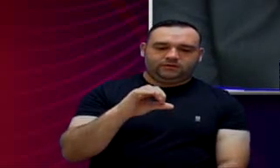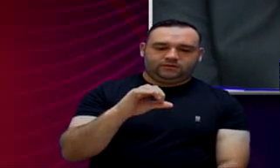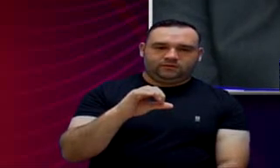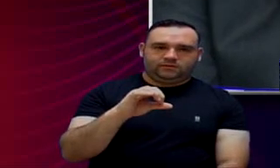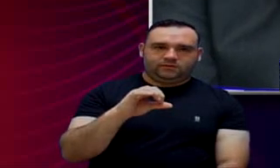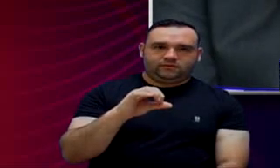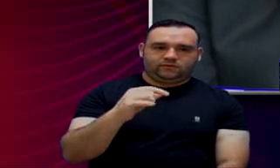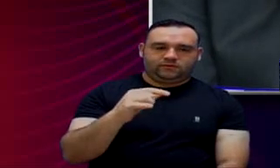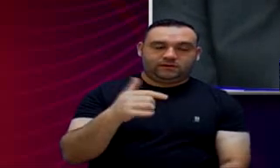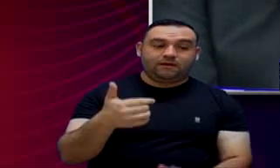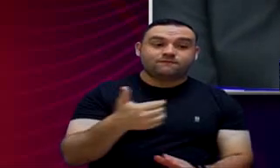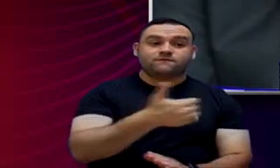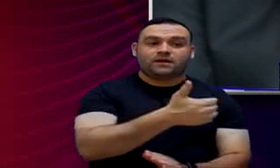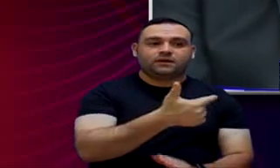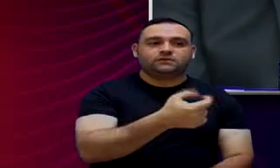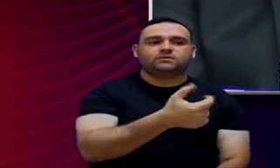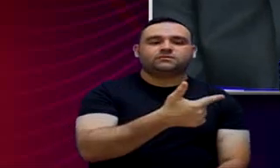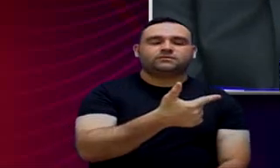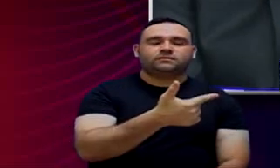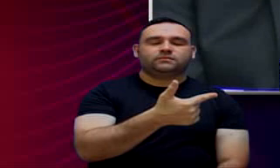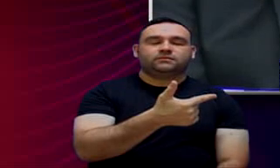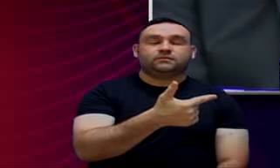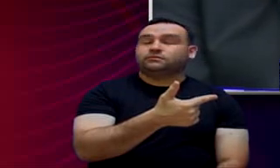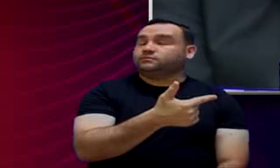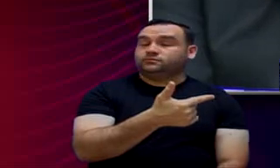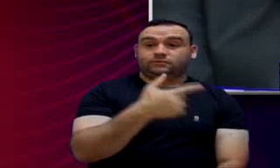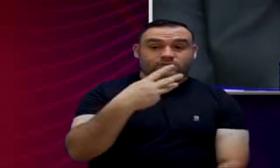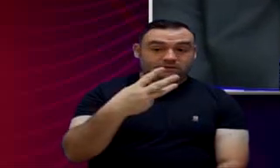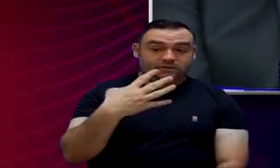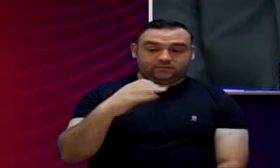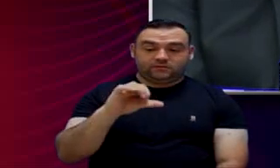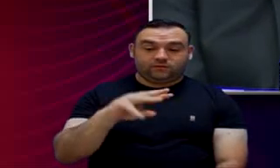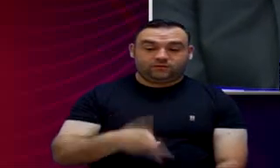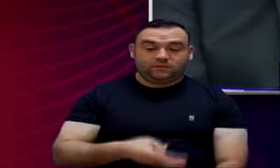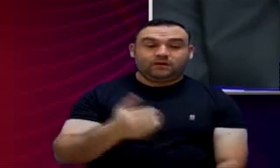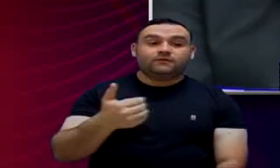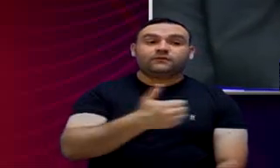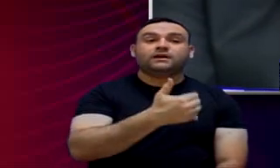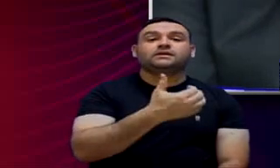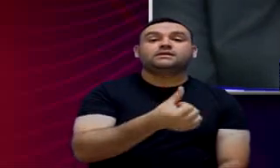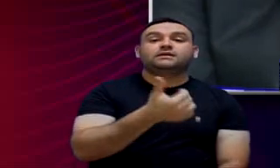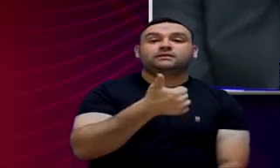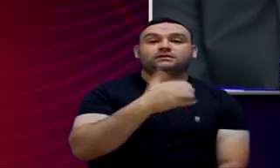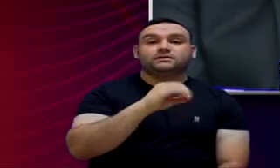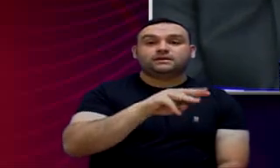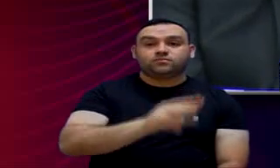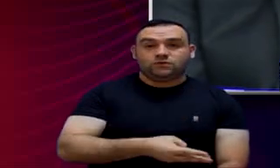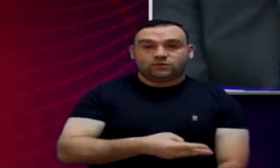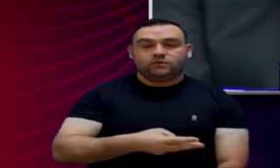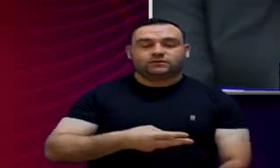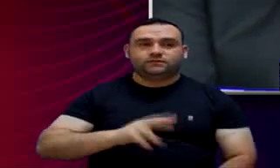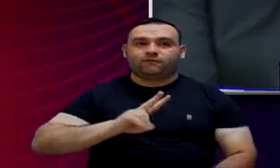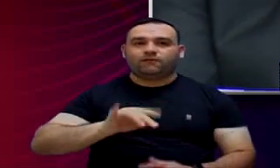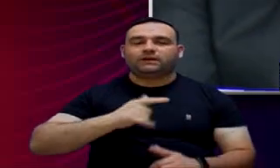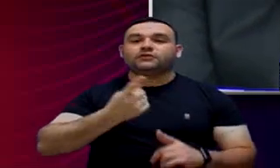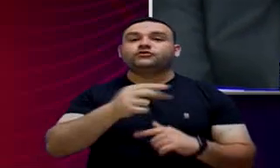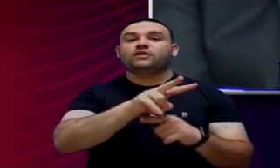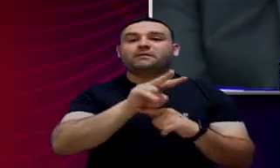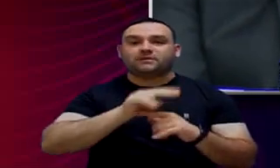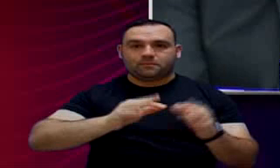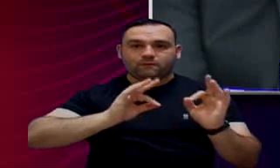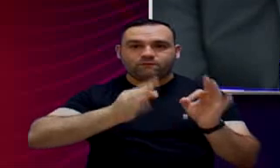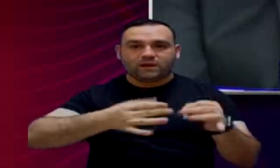349/2021 para milhões né 349 milhões para 610 milhões esse empréstimo